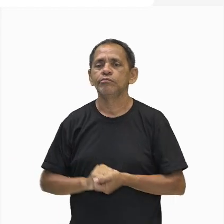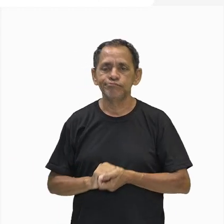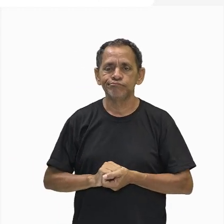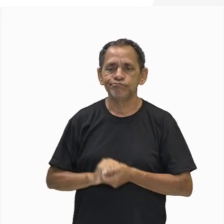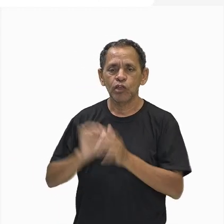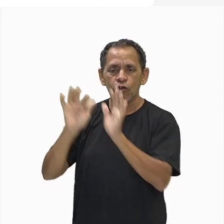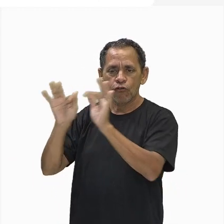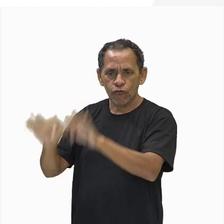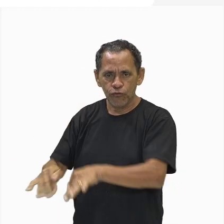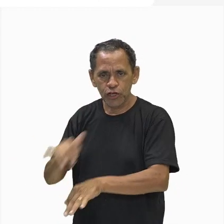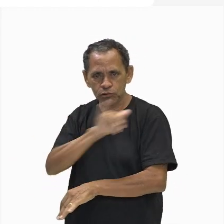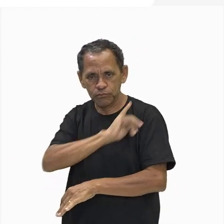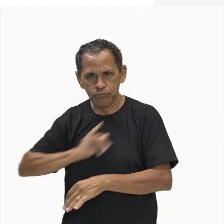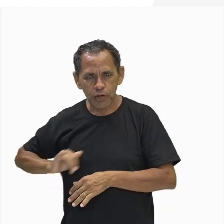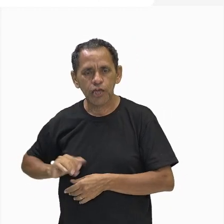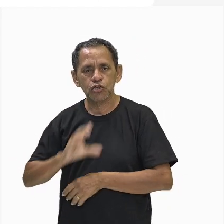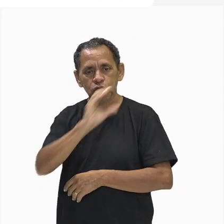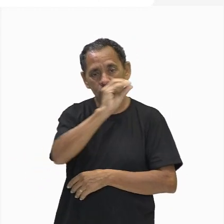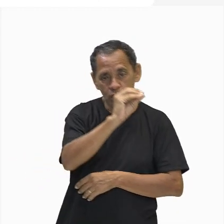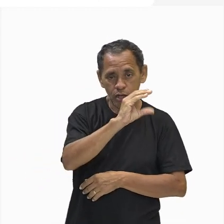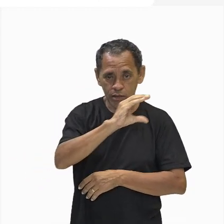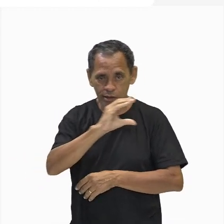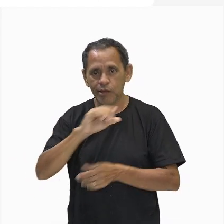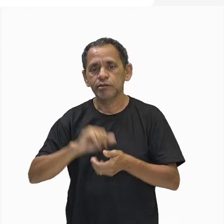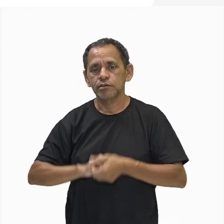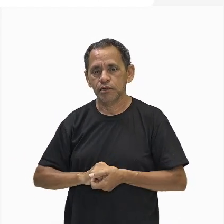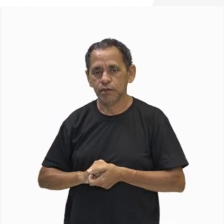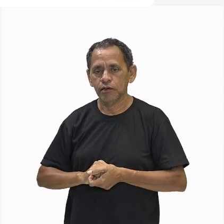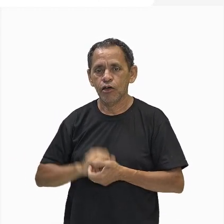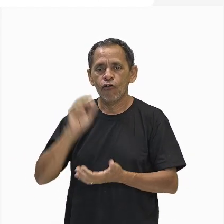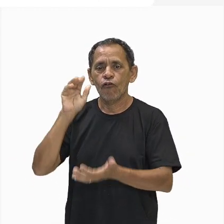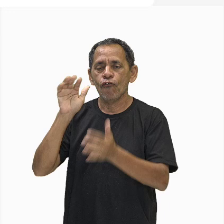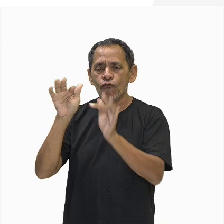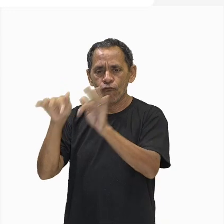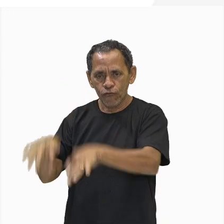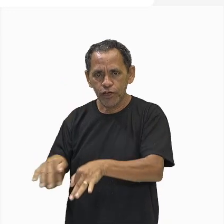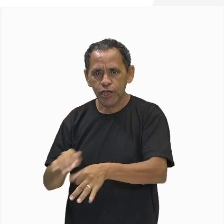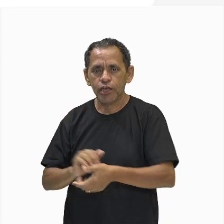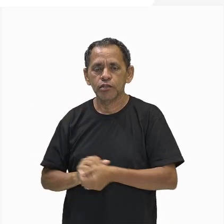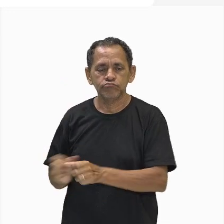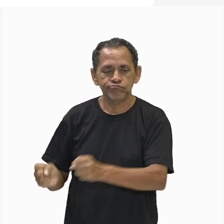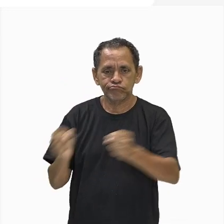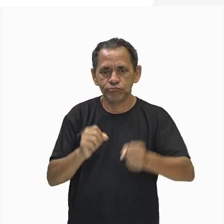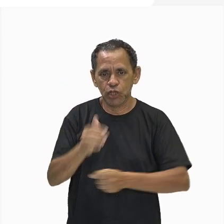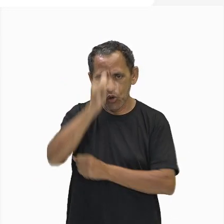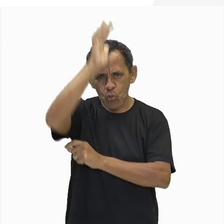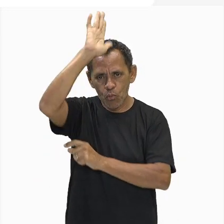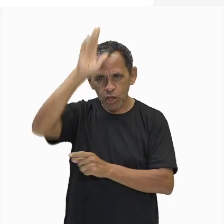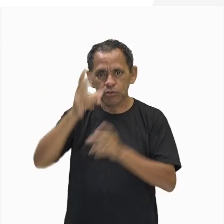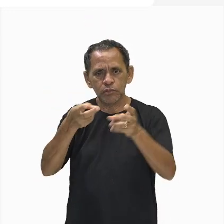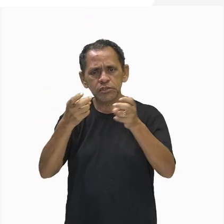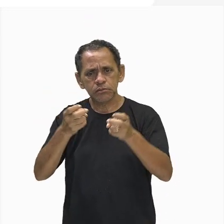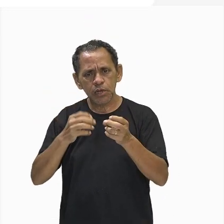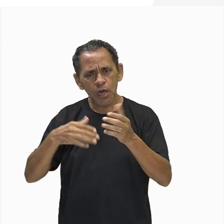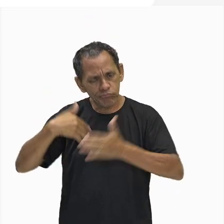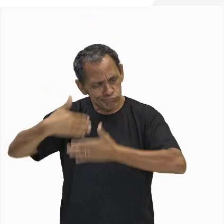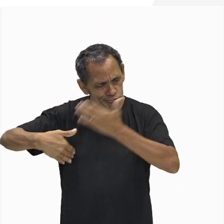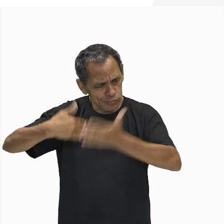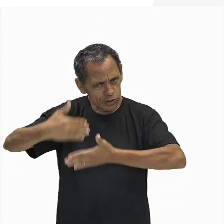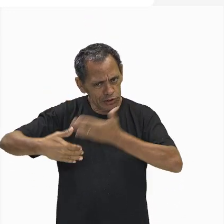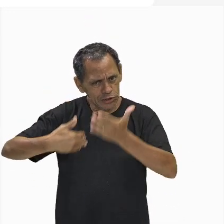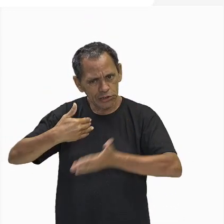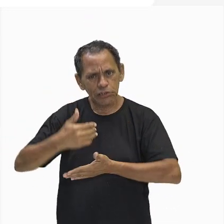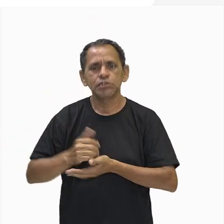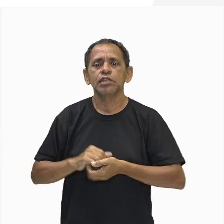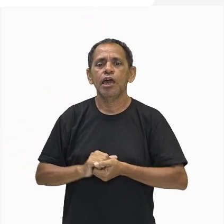com a deposição, então, do último imperador. Chega ao fim o poderio romano. Perceba que esse processo durou centenas de anos,